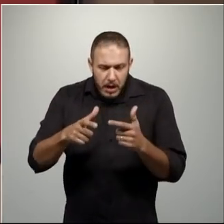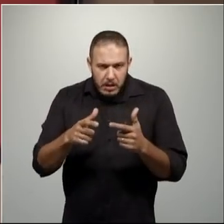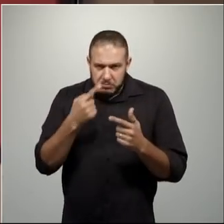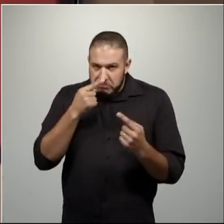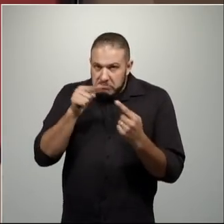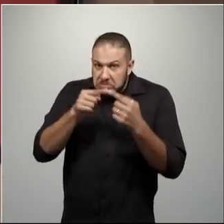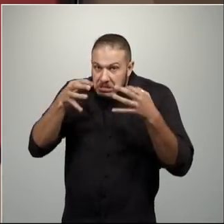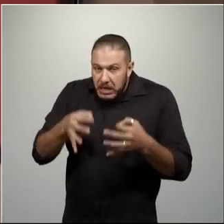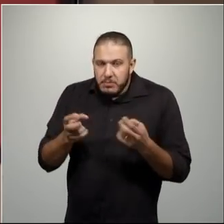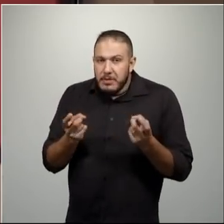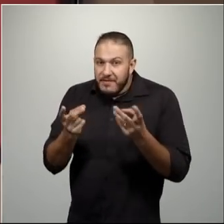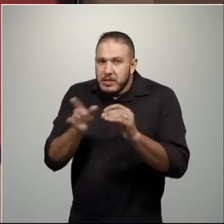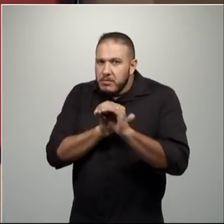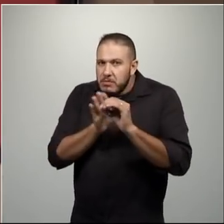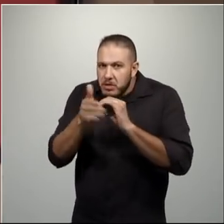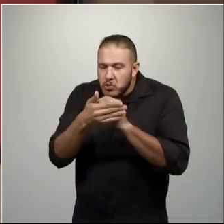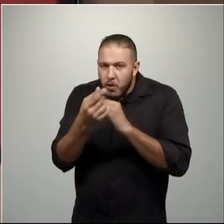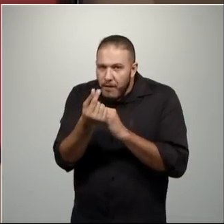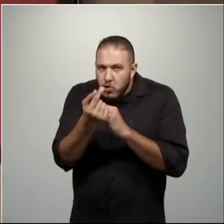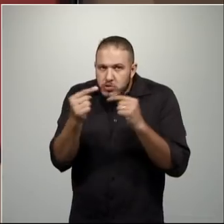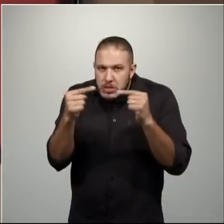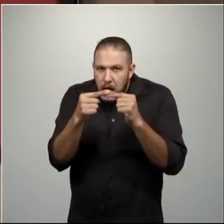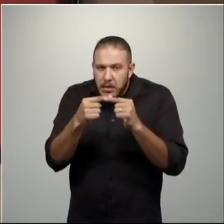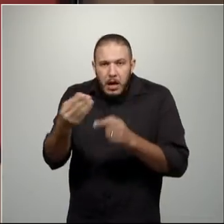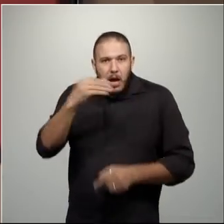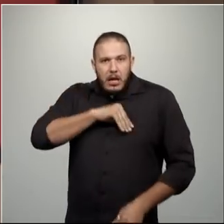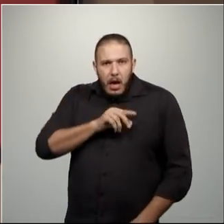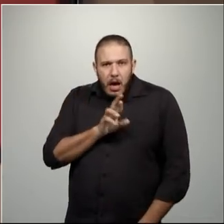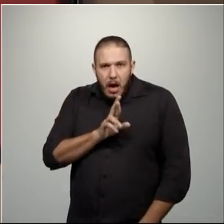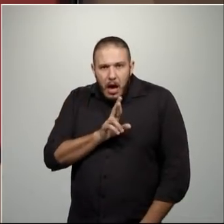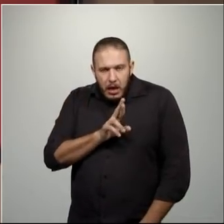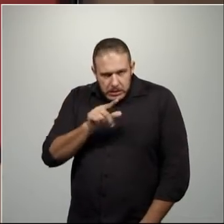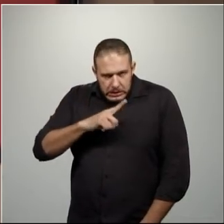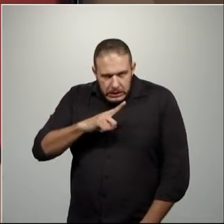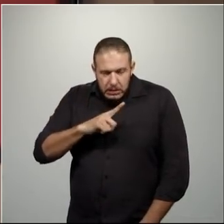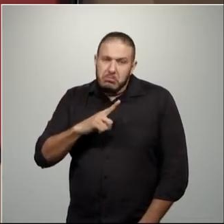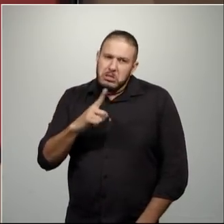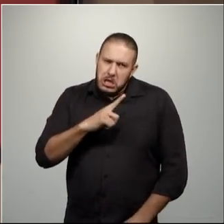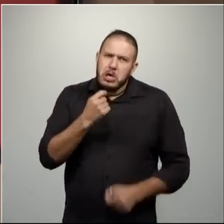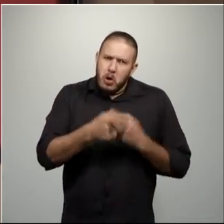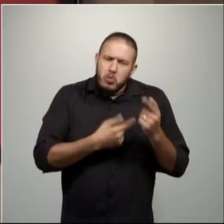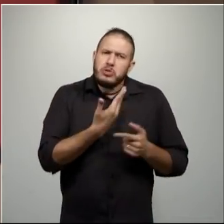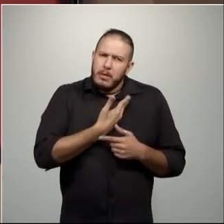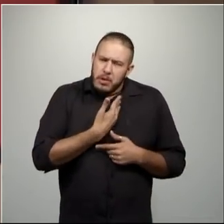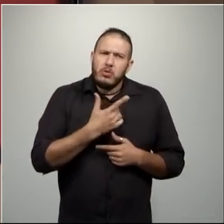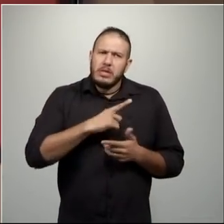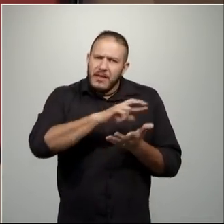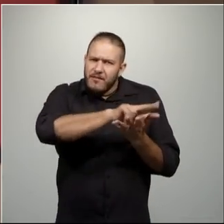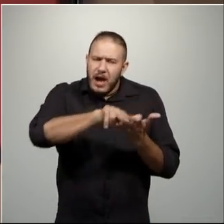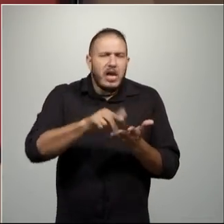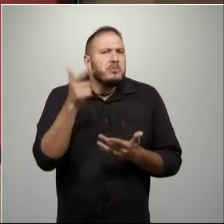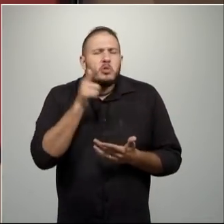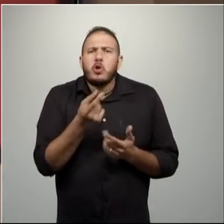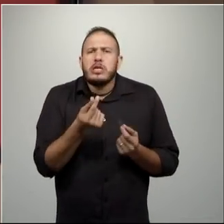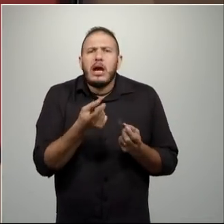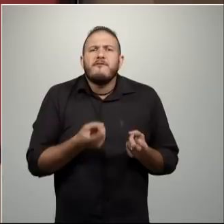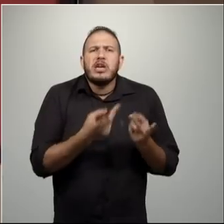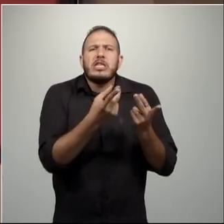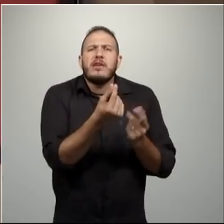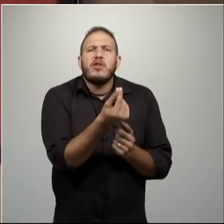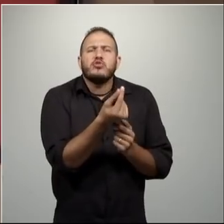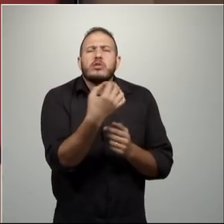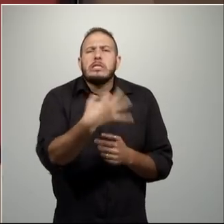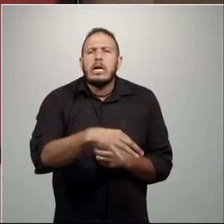pelo valor que vale e receberem reais por exemplo conheça alguns amigos que tem vários mas não conseguem vender pelo valor que valem